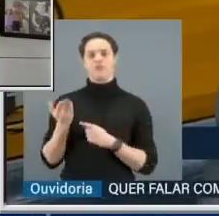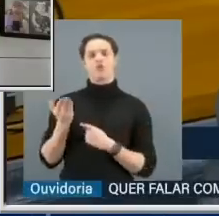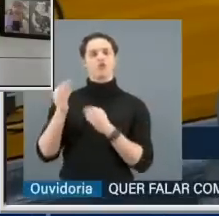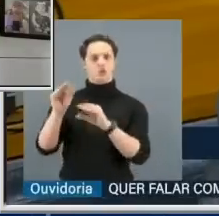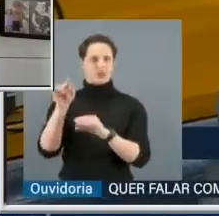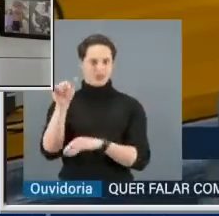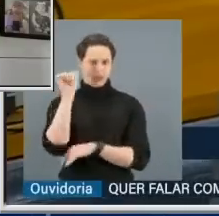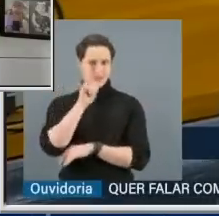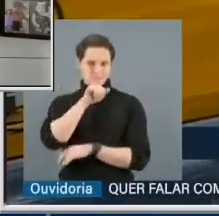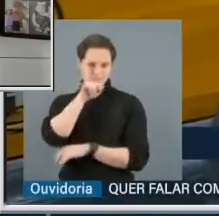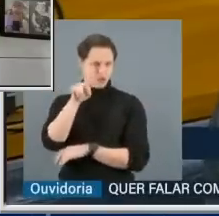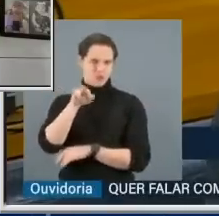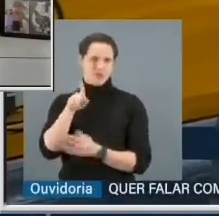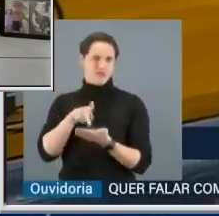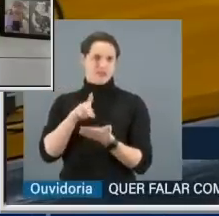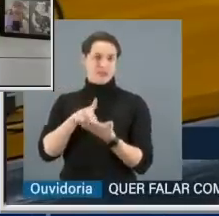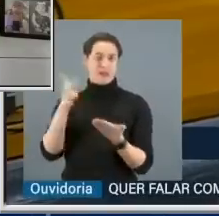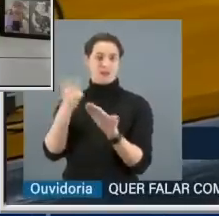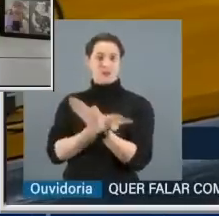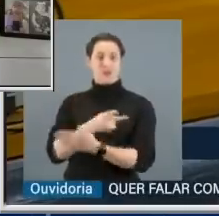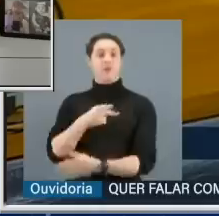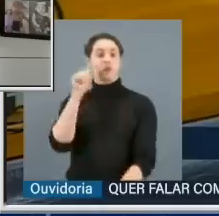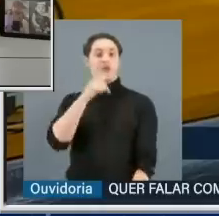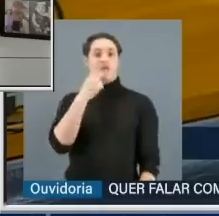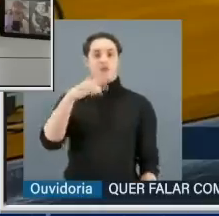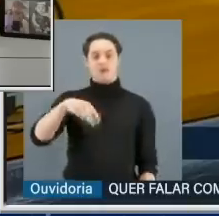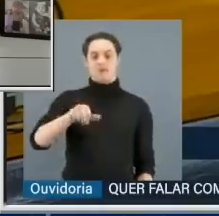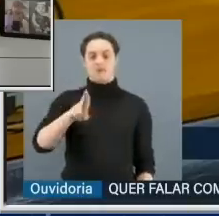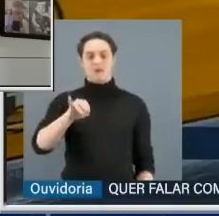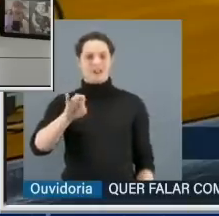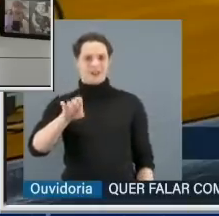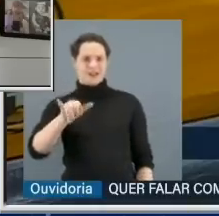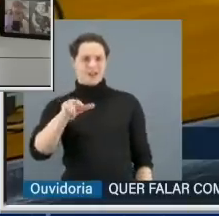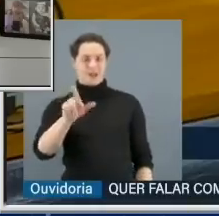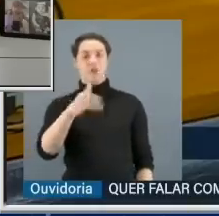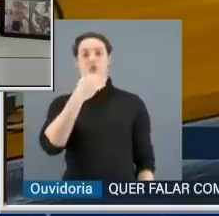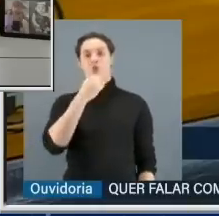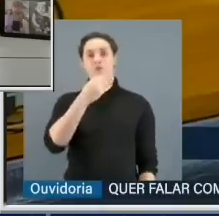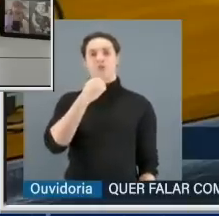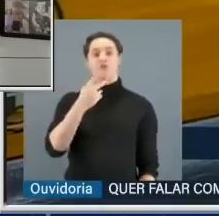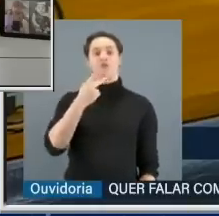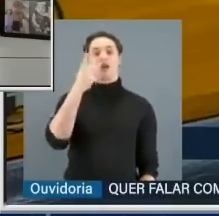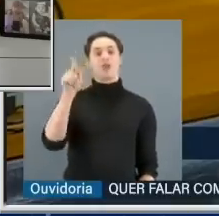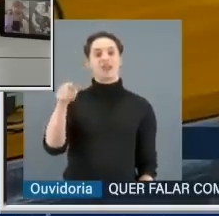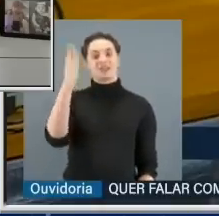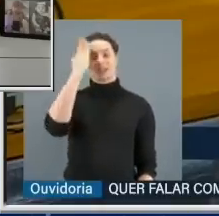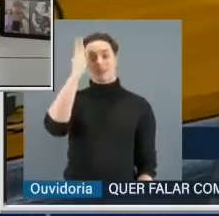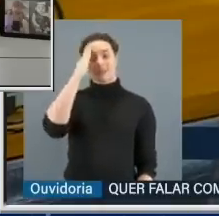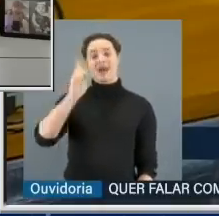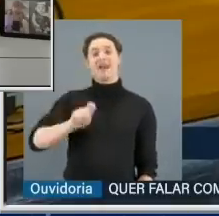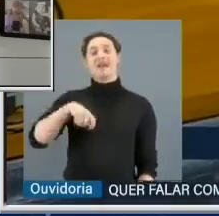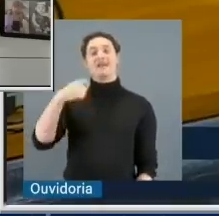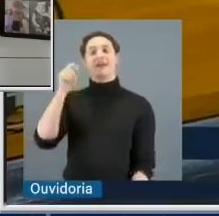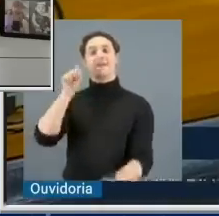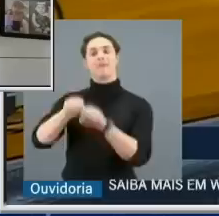esclarecimentos sobre a função para a qual ele havia sido designado pelo Exército. O